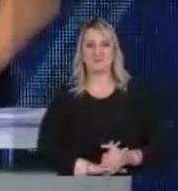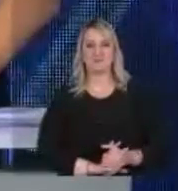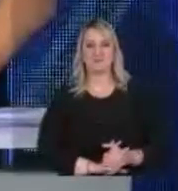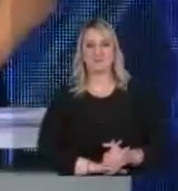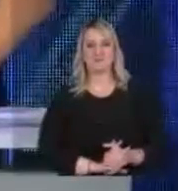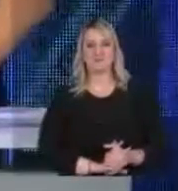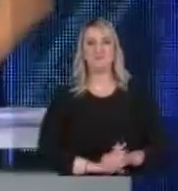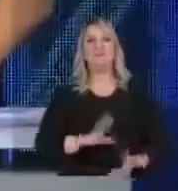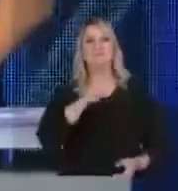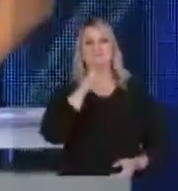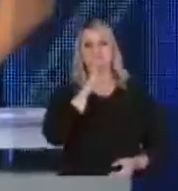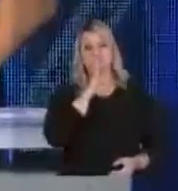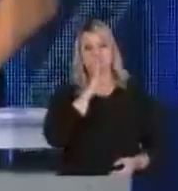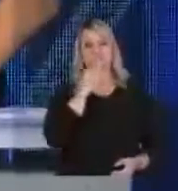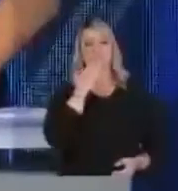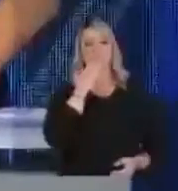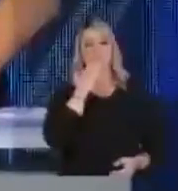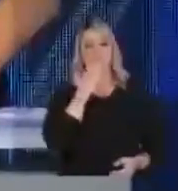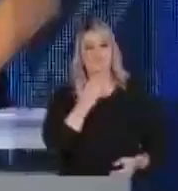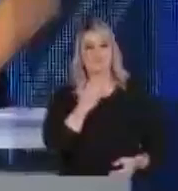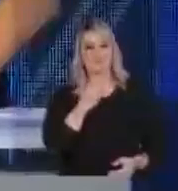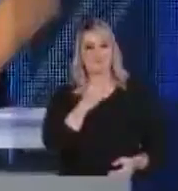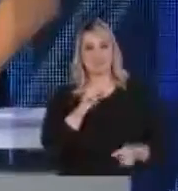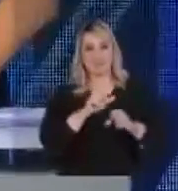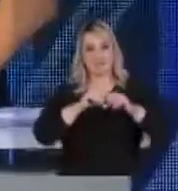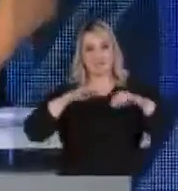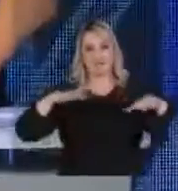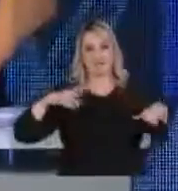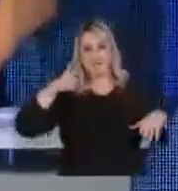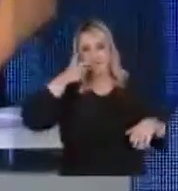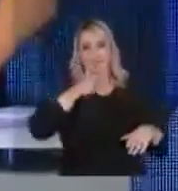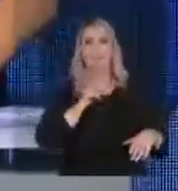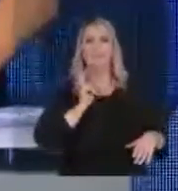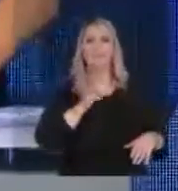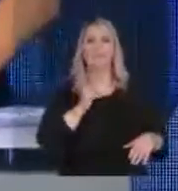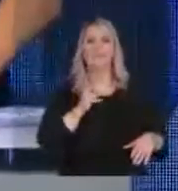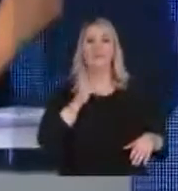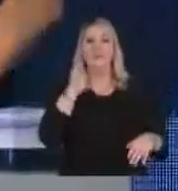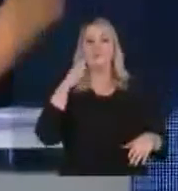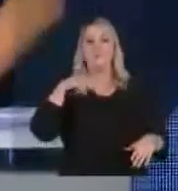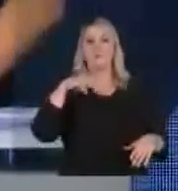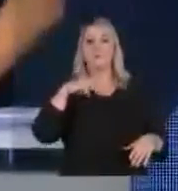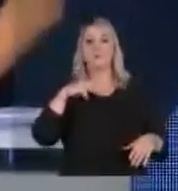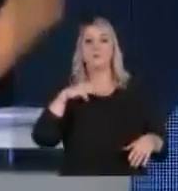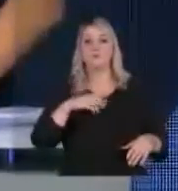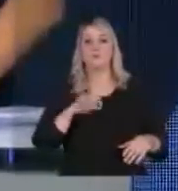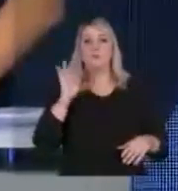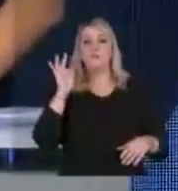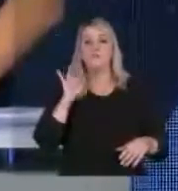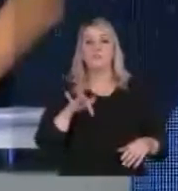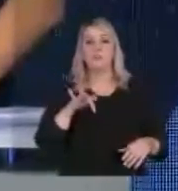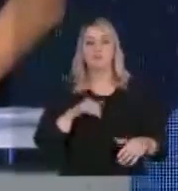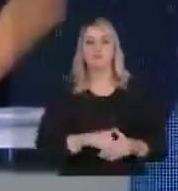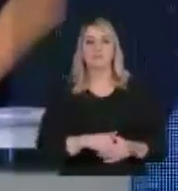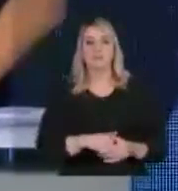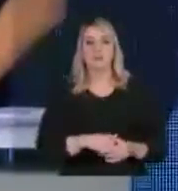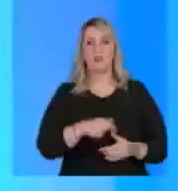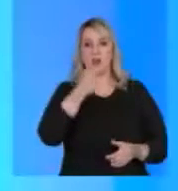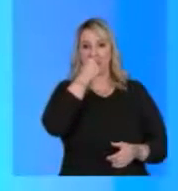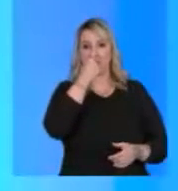pedindo silêncio a nossa platéia pra que a gente possa continuar agora é um minuto de considerações finais o candidato índio da